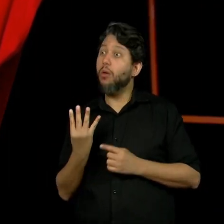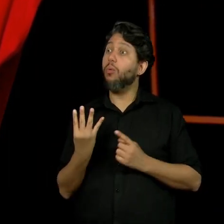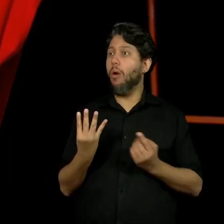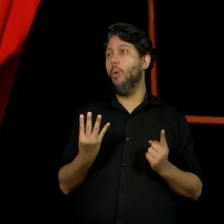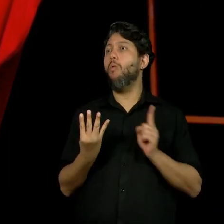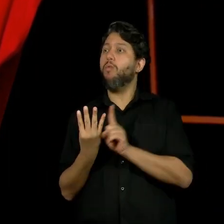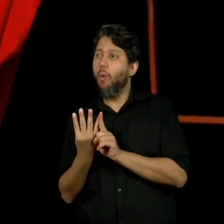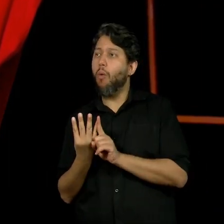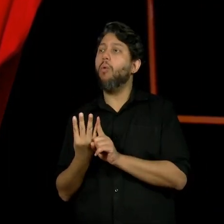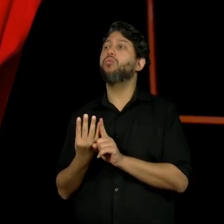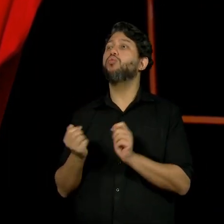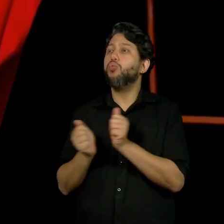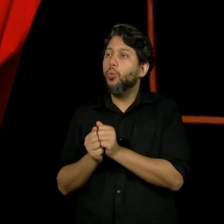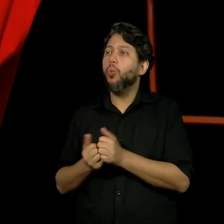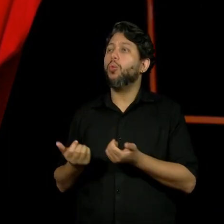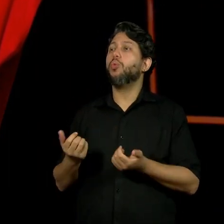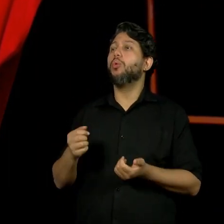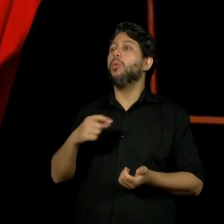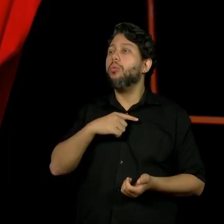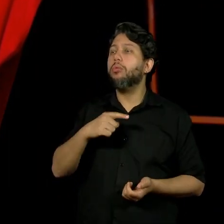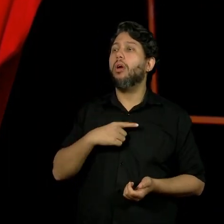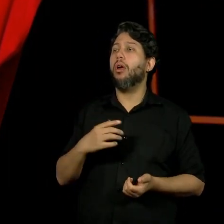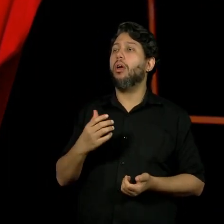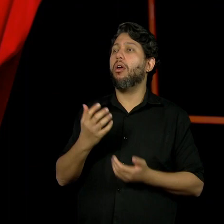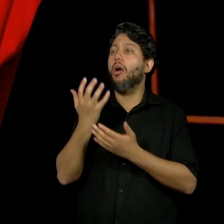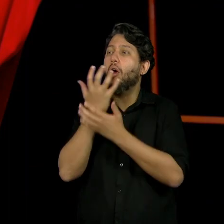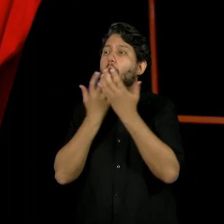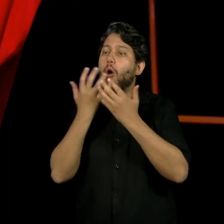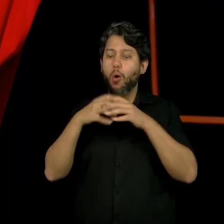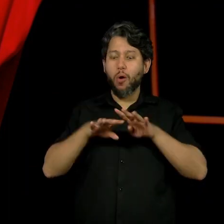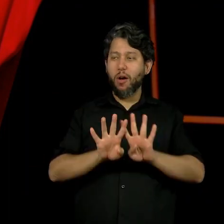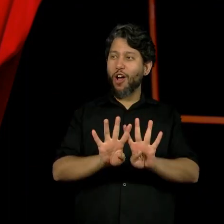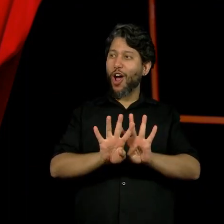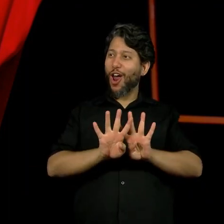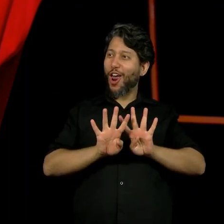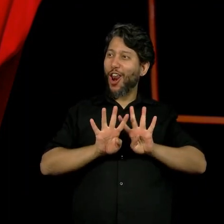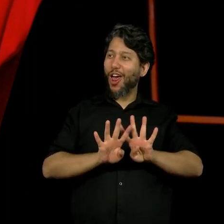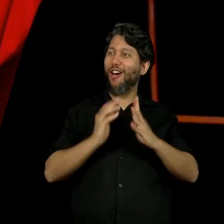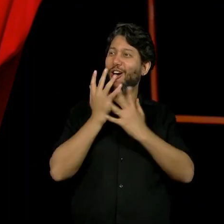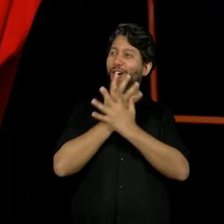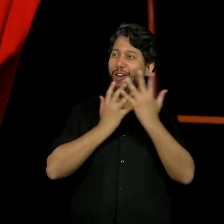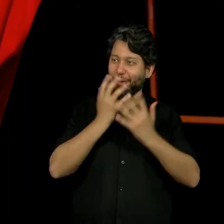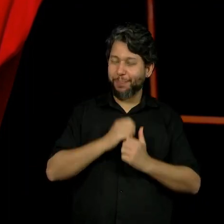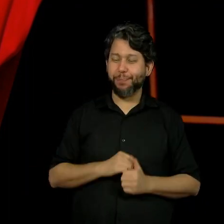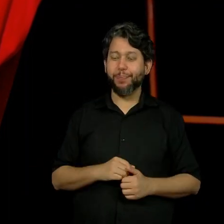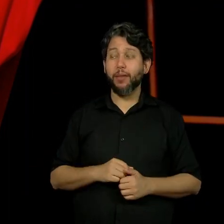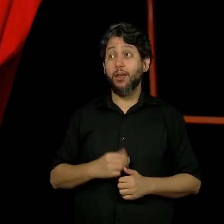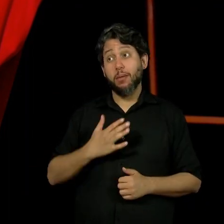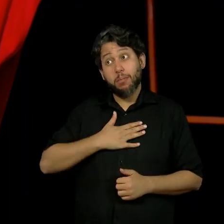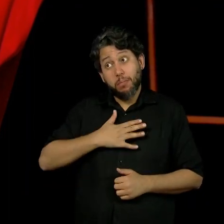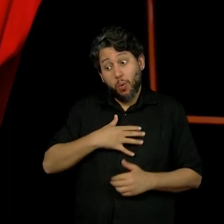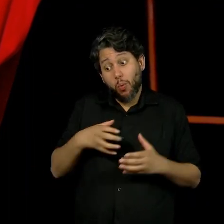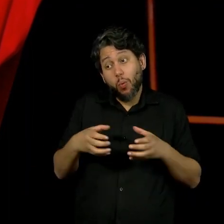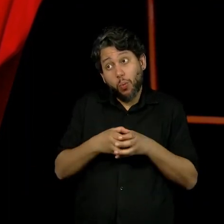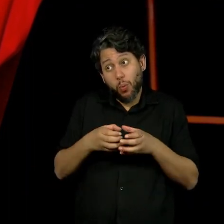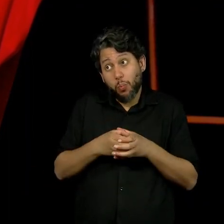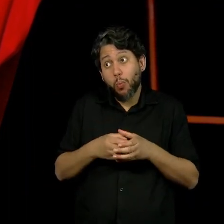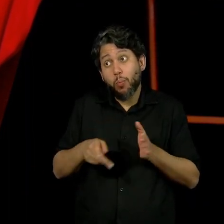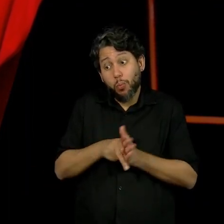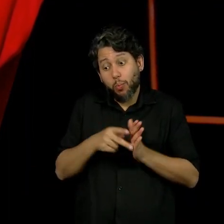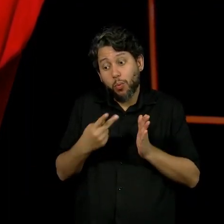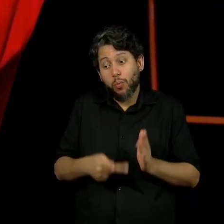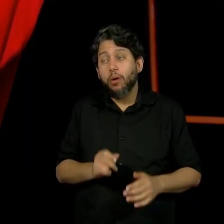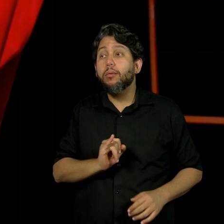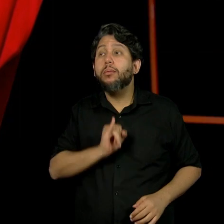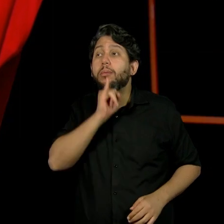coral. E quando eu na igreja metodista, minha comunidade no Ipiranga, lá